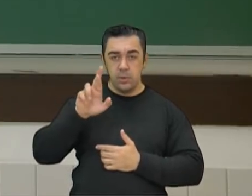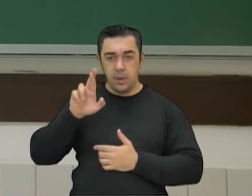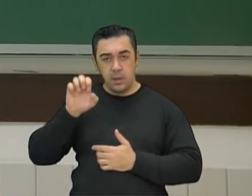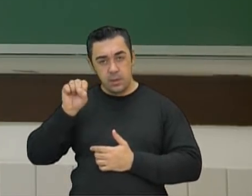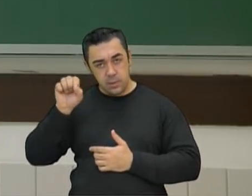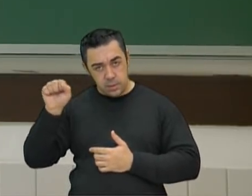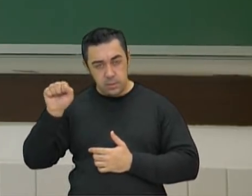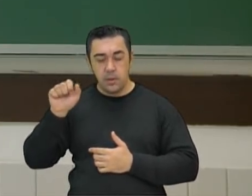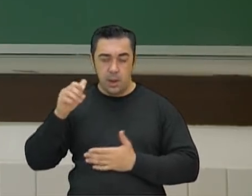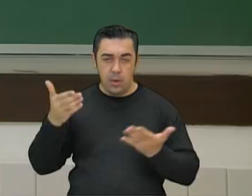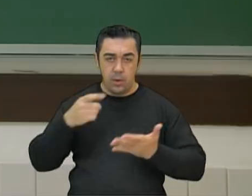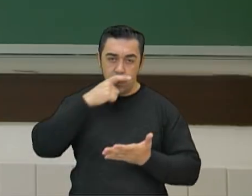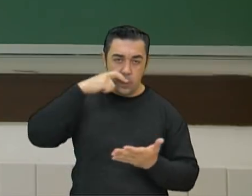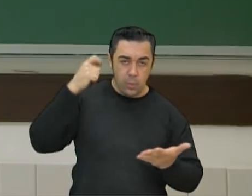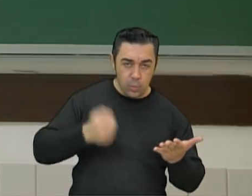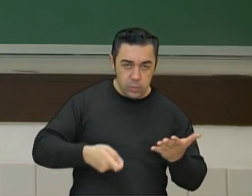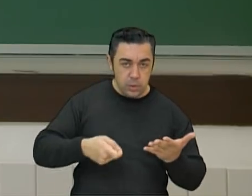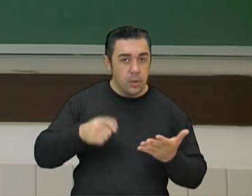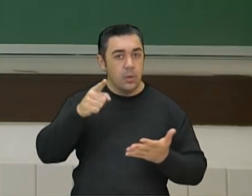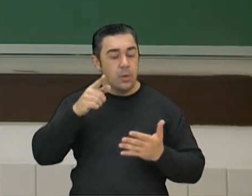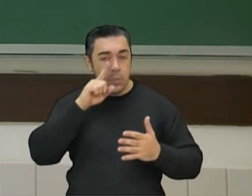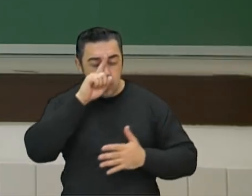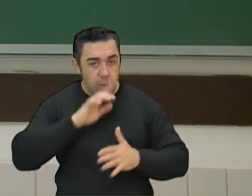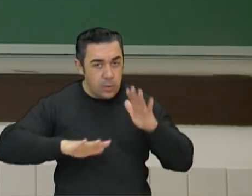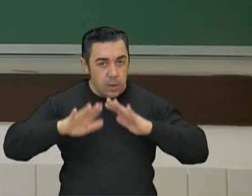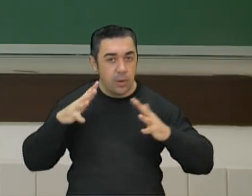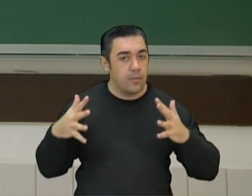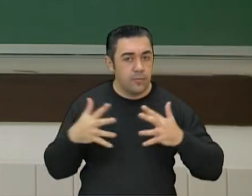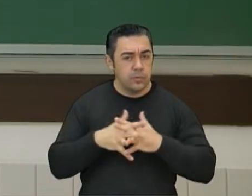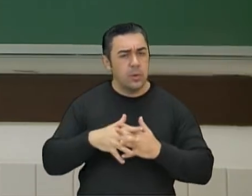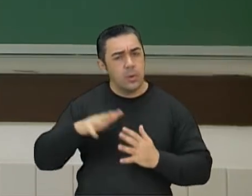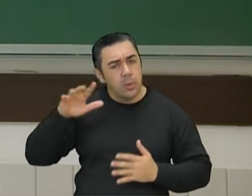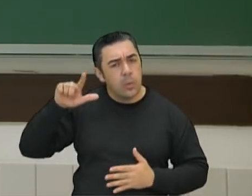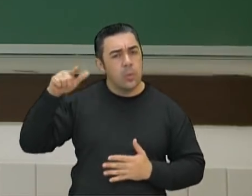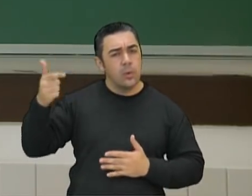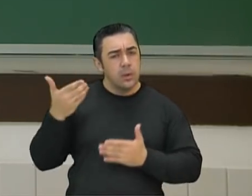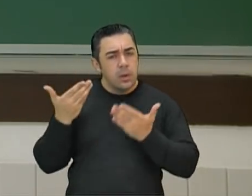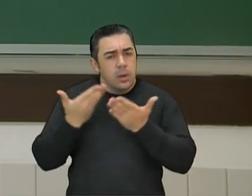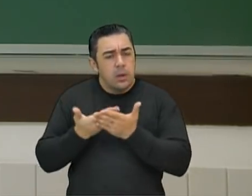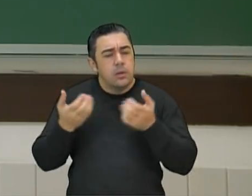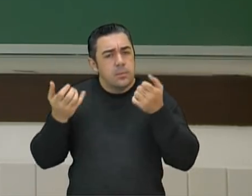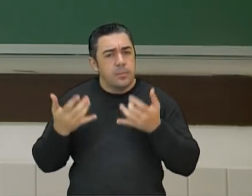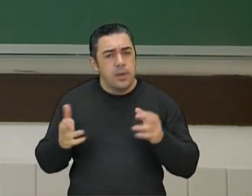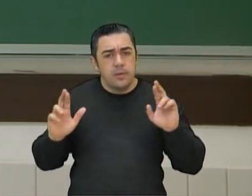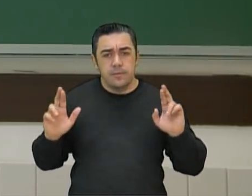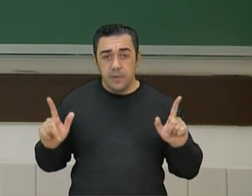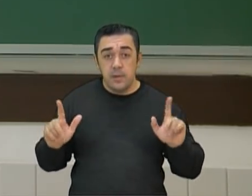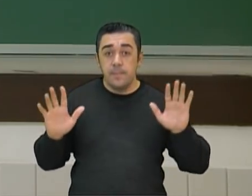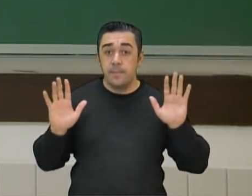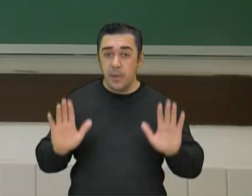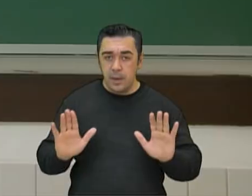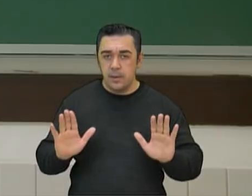diferentes, cuidado, não vá confundir. Mas hoje a gente deixa para uma próxima explicar exatamente as diferenças. Mas não é a mesma